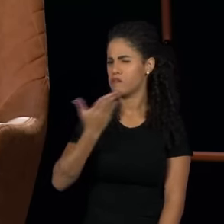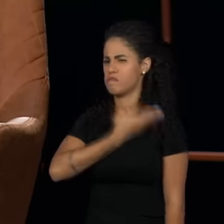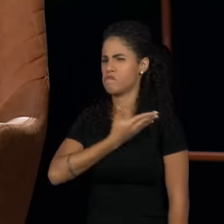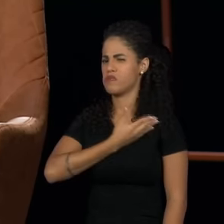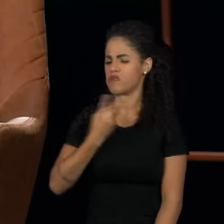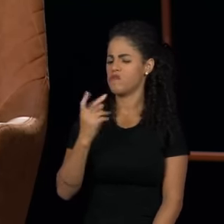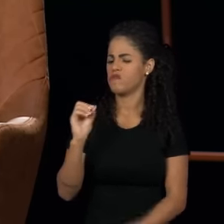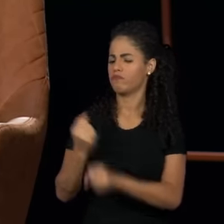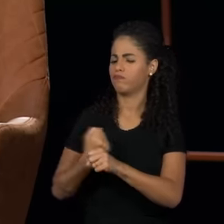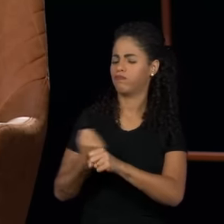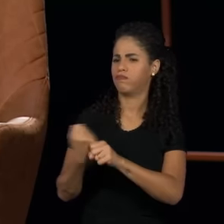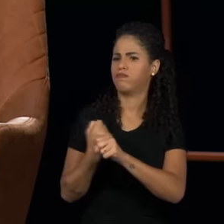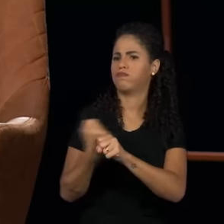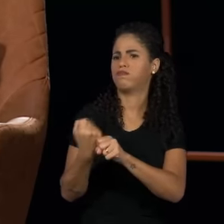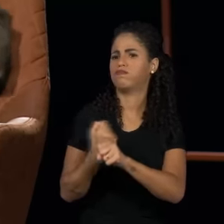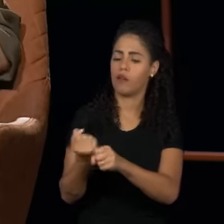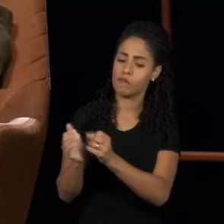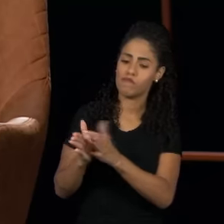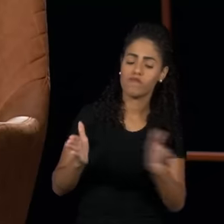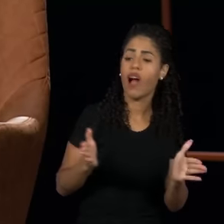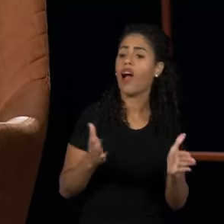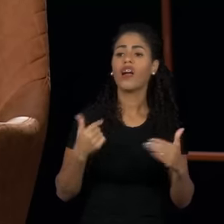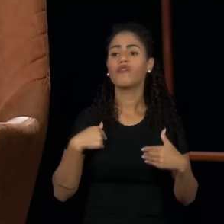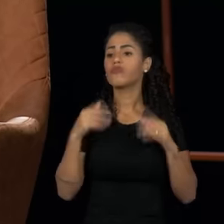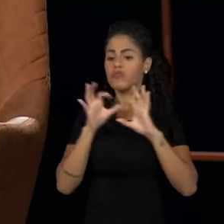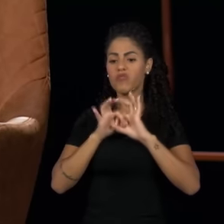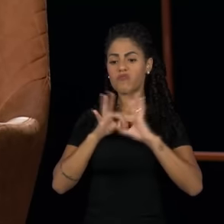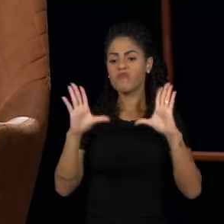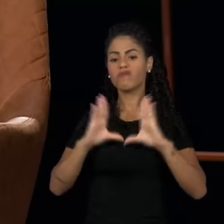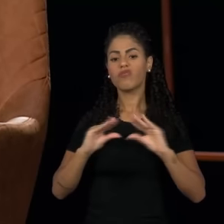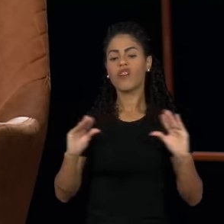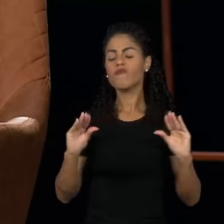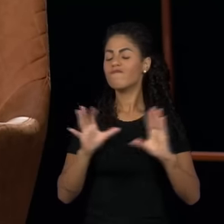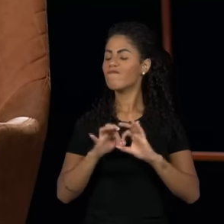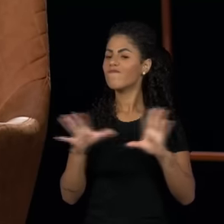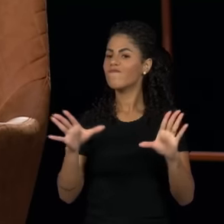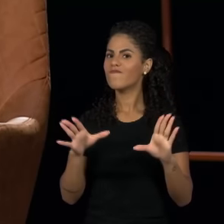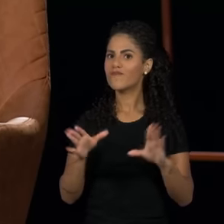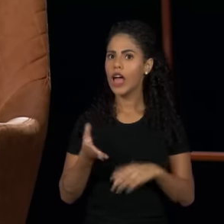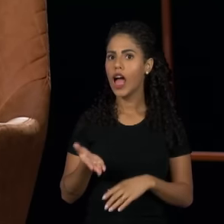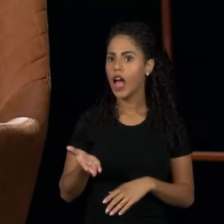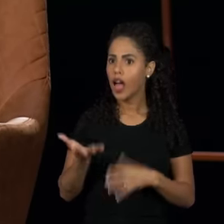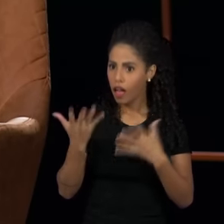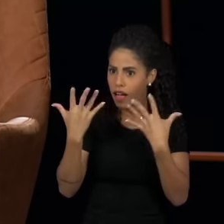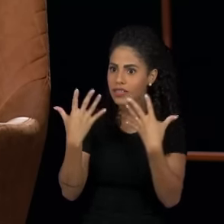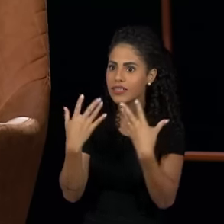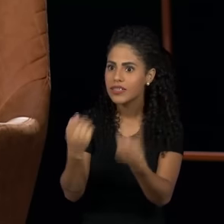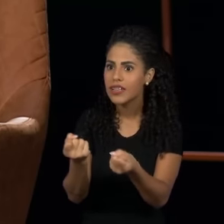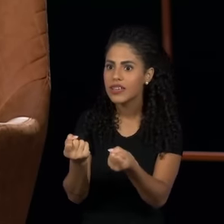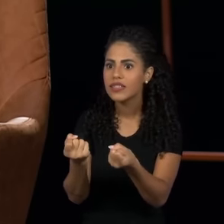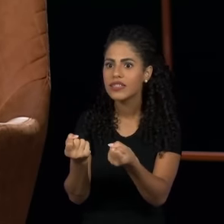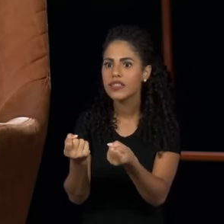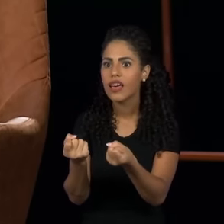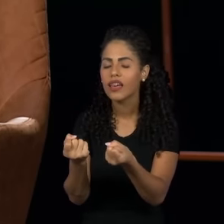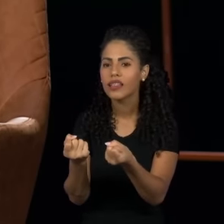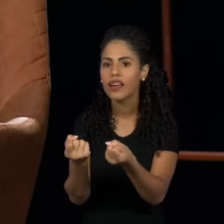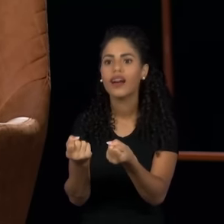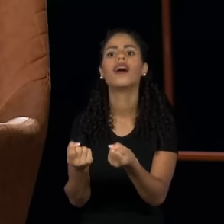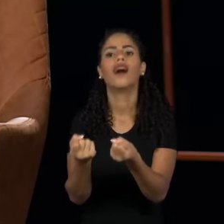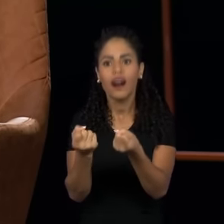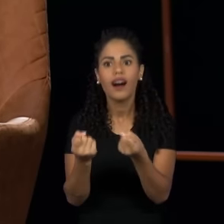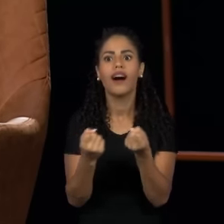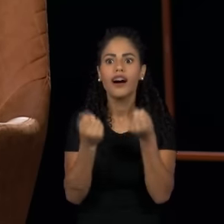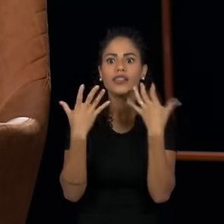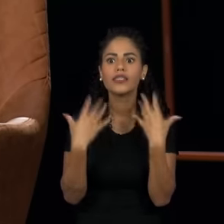anos. Então, é como se eu estivesse em casa. Quando o Serginho me falou, Camila, vamos fazer A Falecida? Eu falei, vamos.